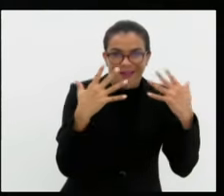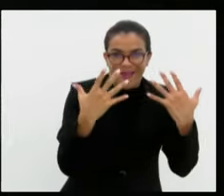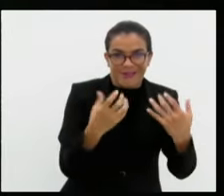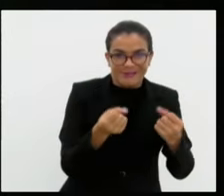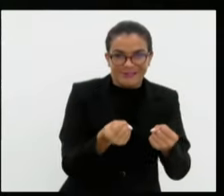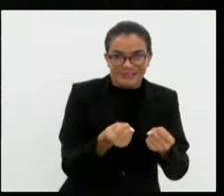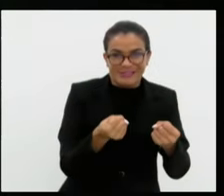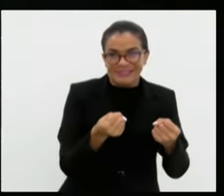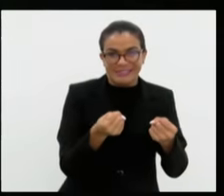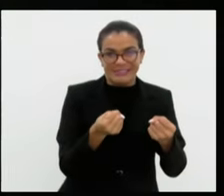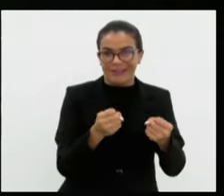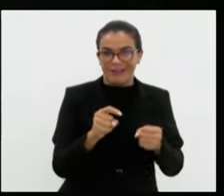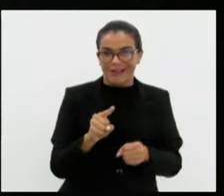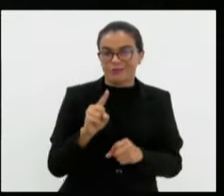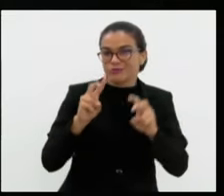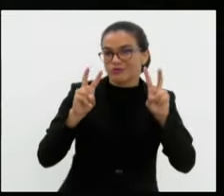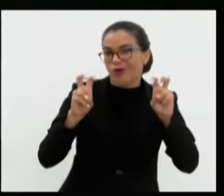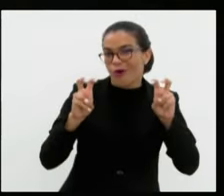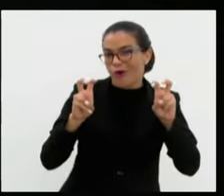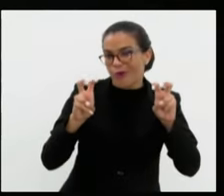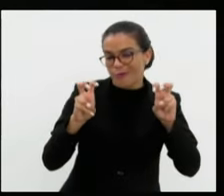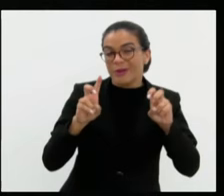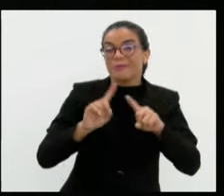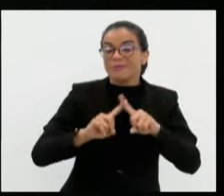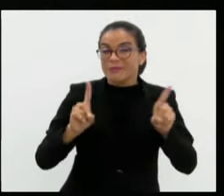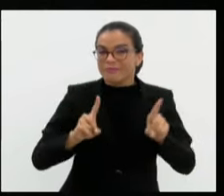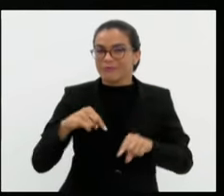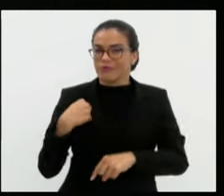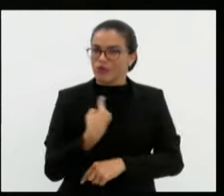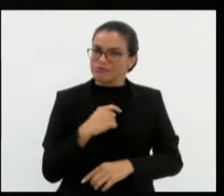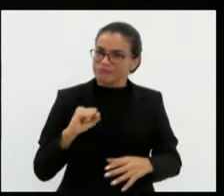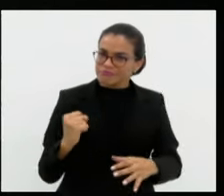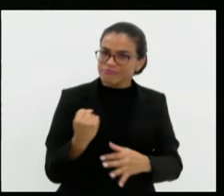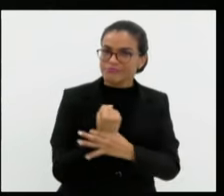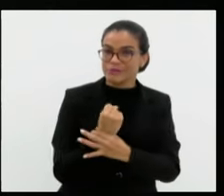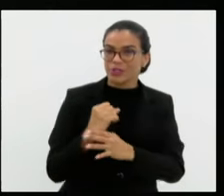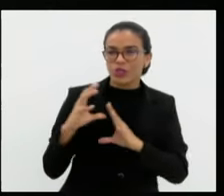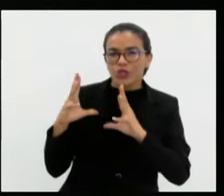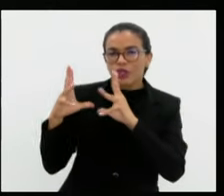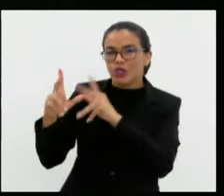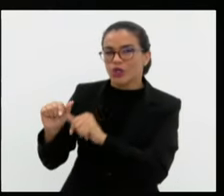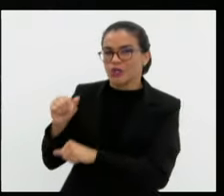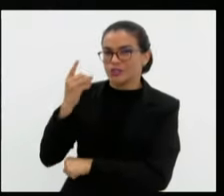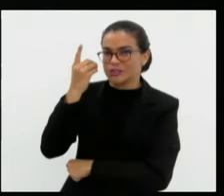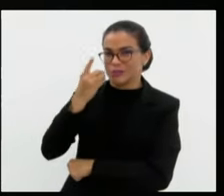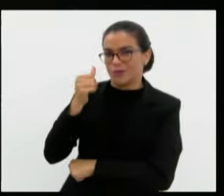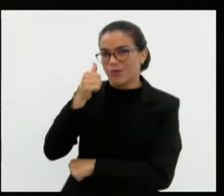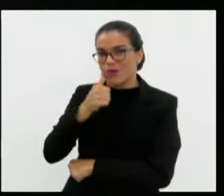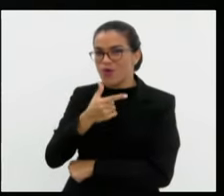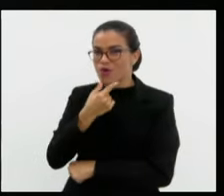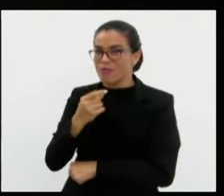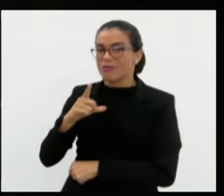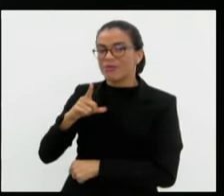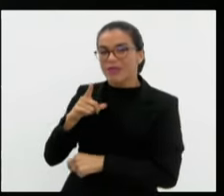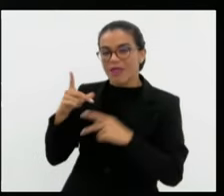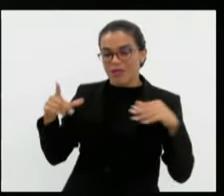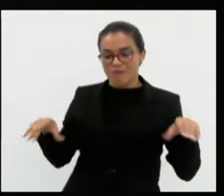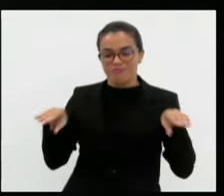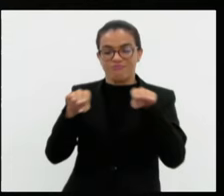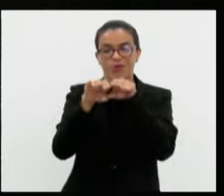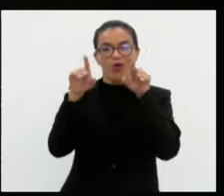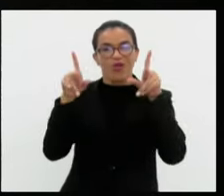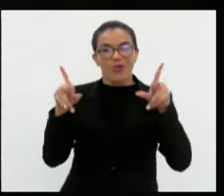nossas prerrogativas, mas a gente está garantindo também que todos os deputados e deputadas tenham acesso